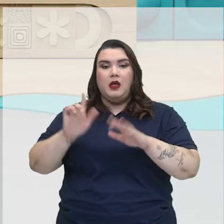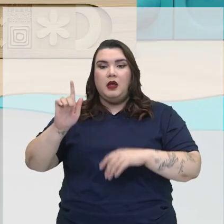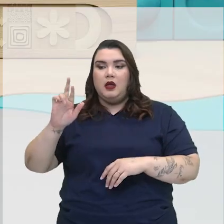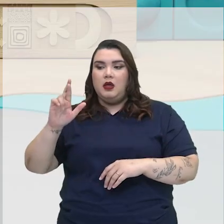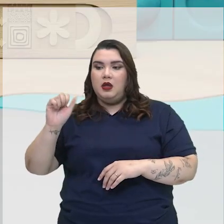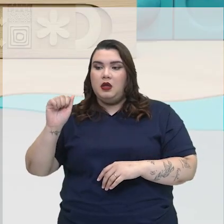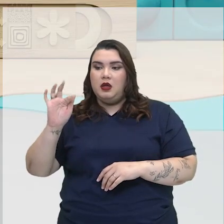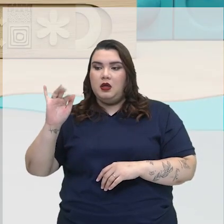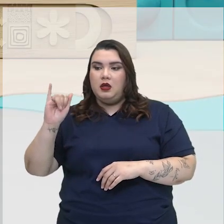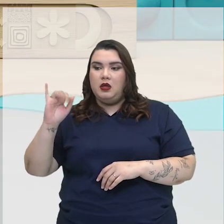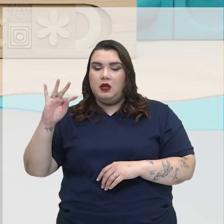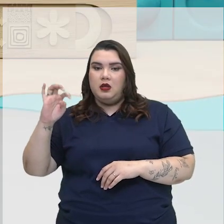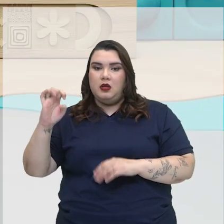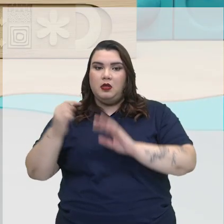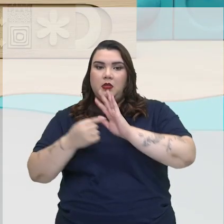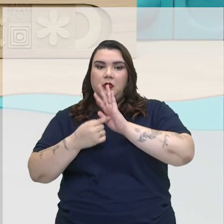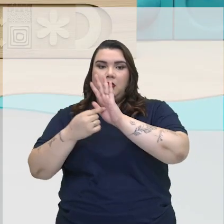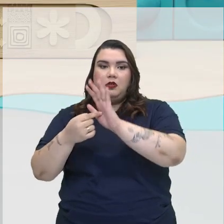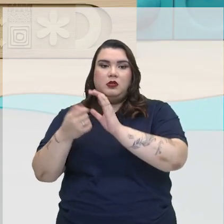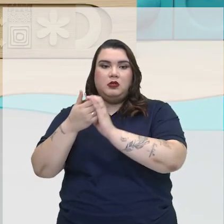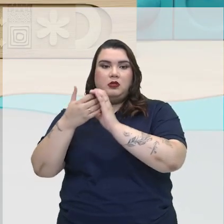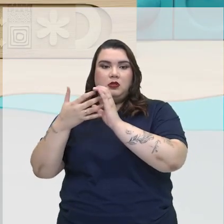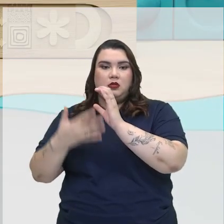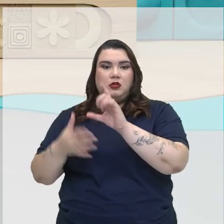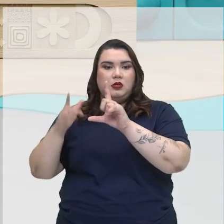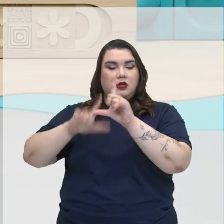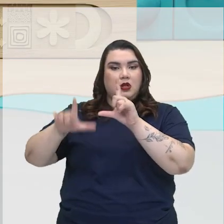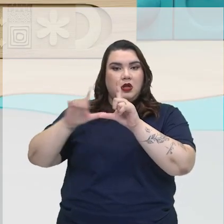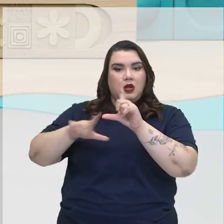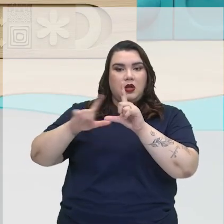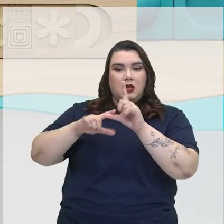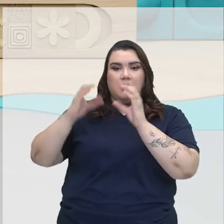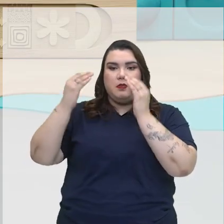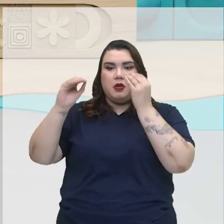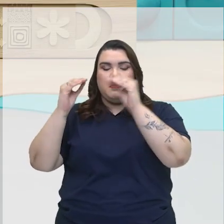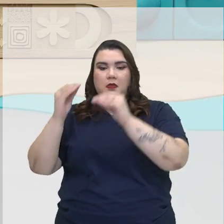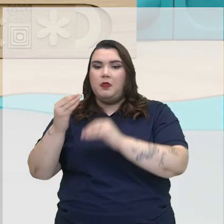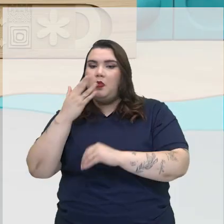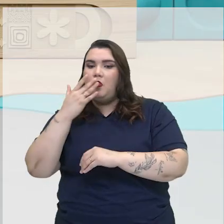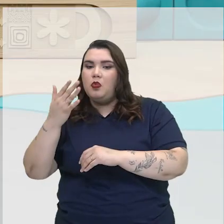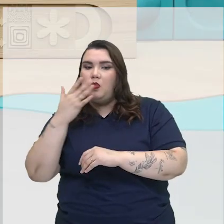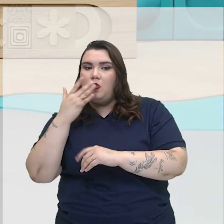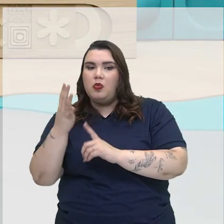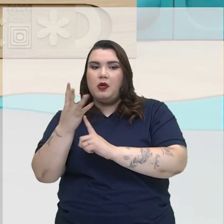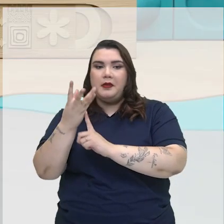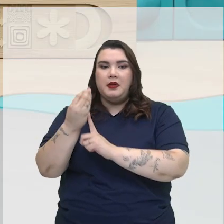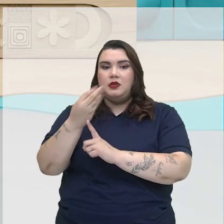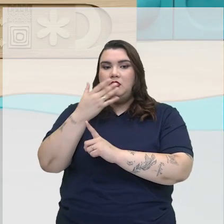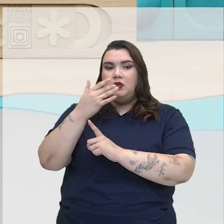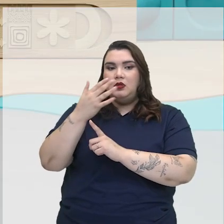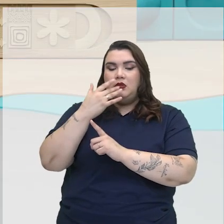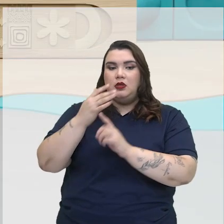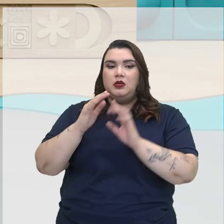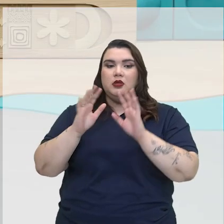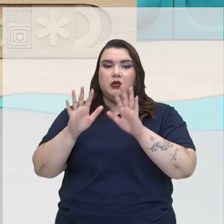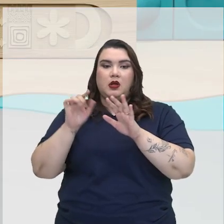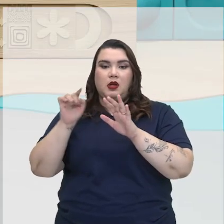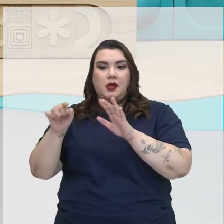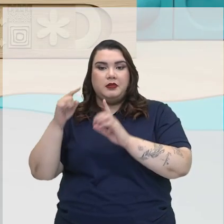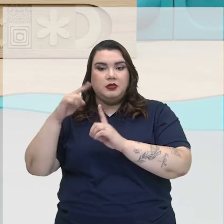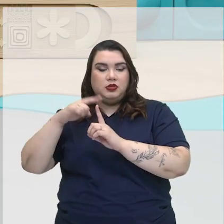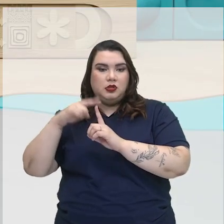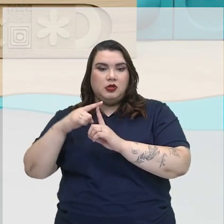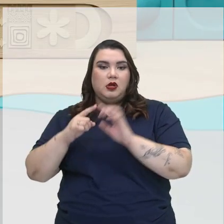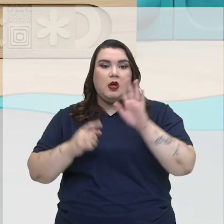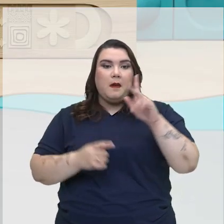O grafite, ele traz esses elementos do lettering, das letras, essas cores, com obras muito coloridas. E o grafite, ele é